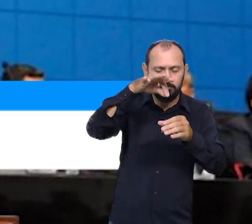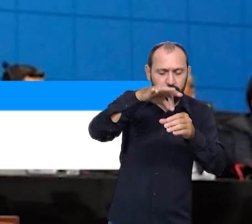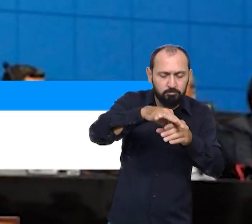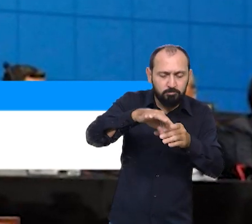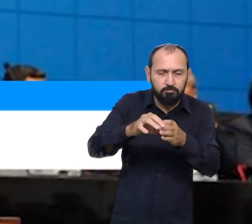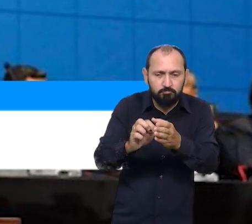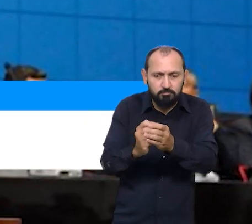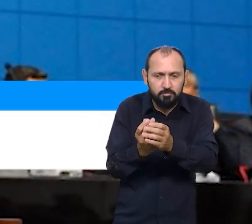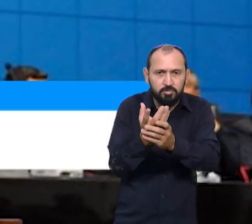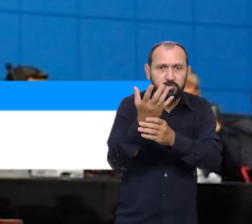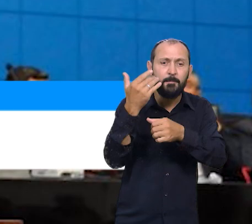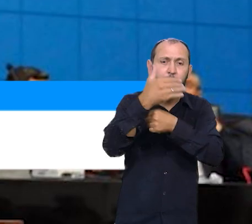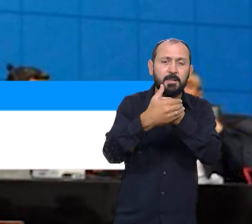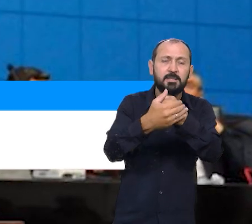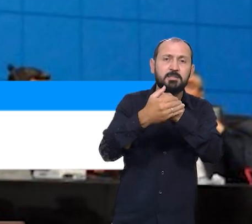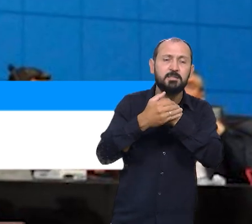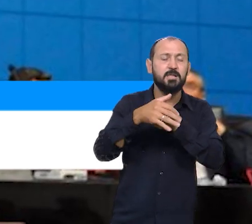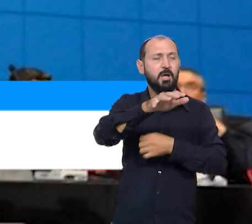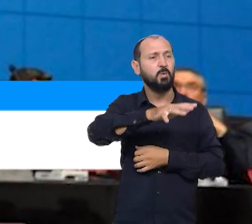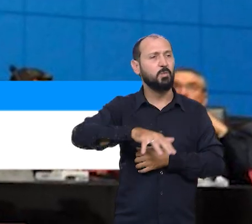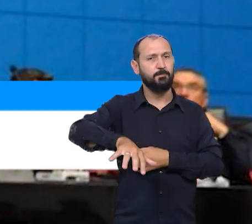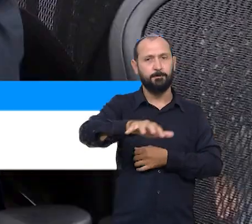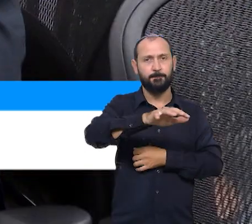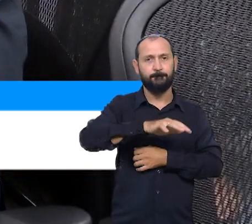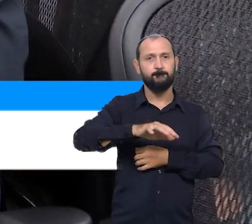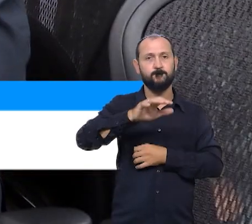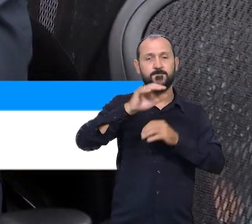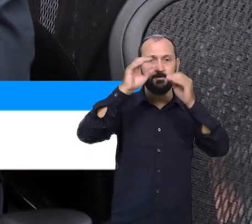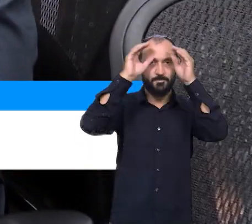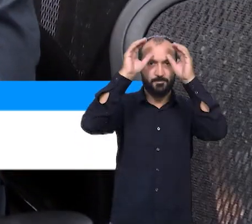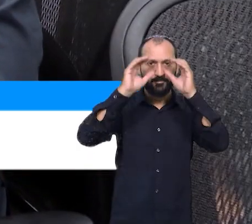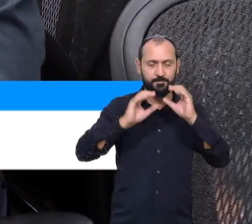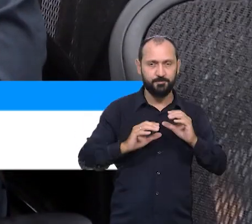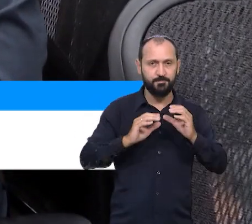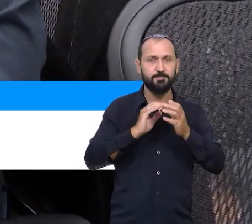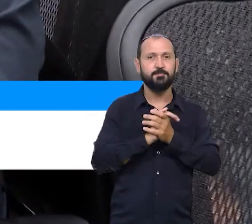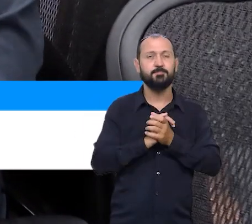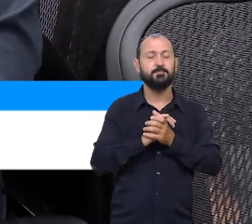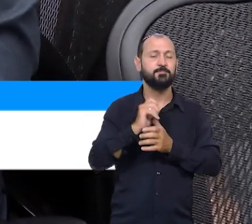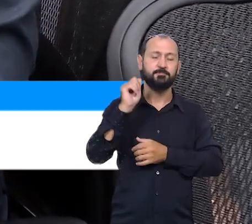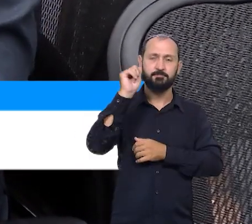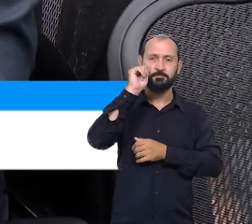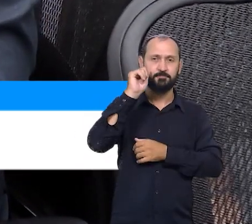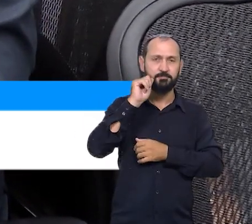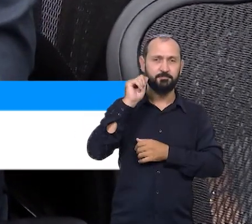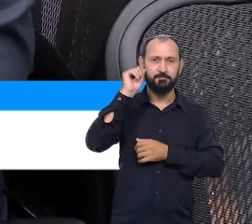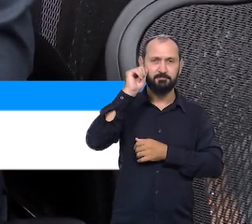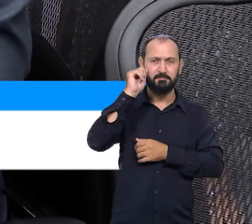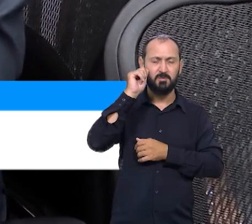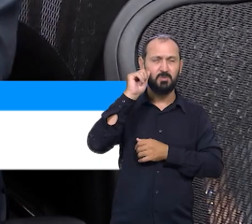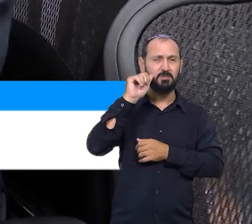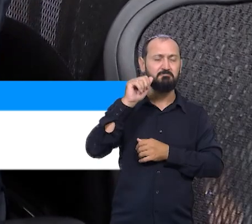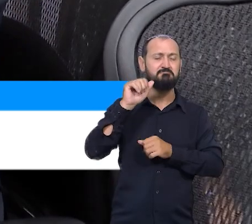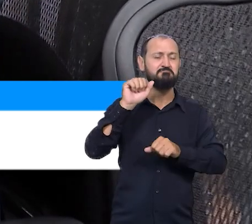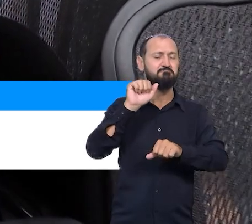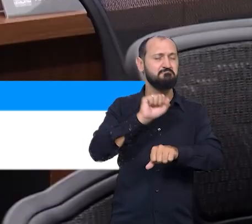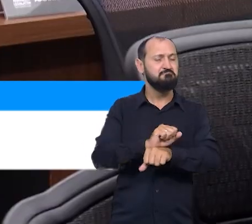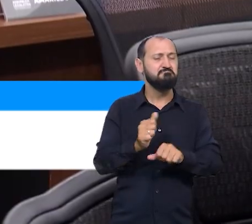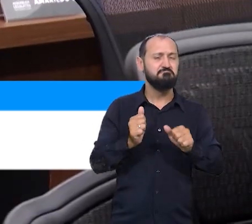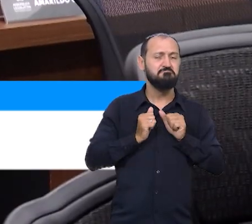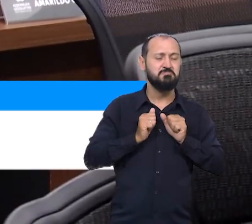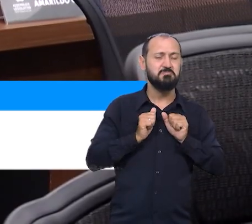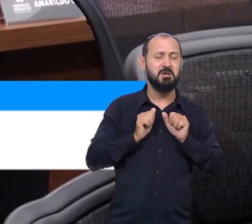semente para as próximas gerações, em defesa do bem coletivo e da cidadania. Amarildo